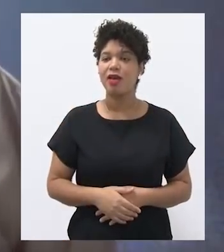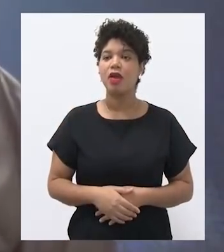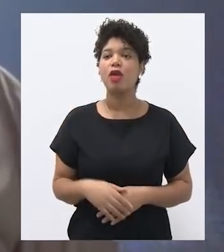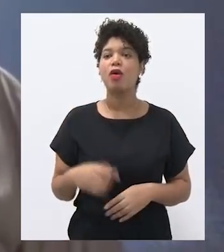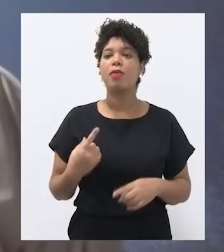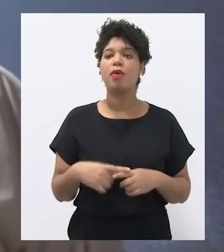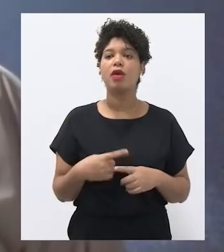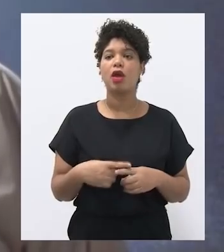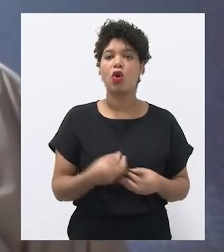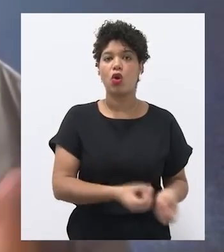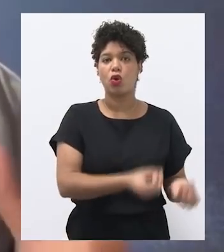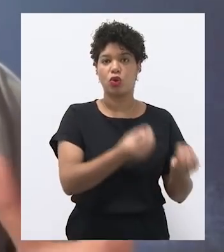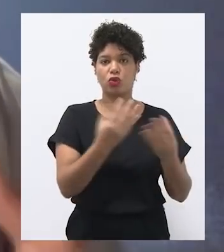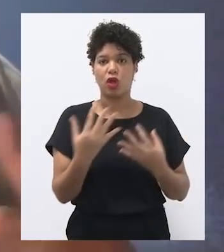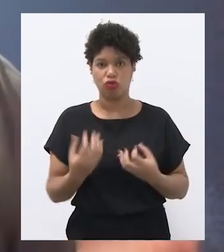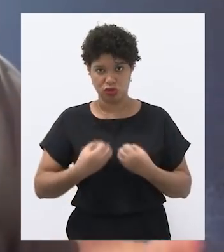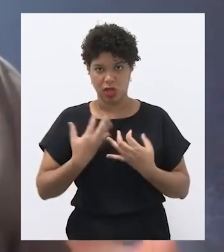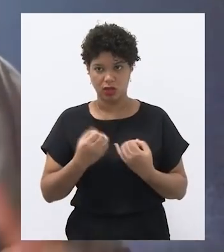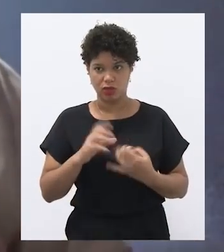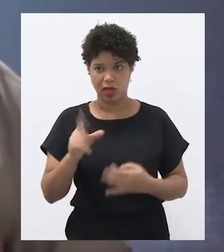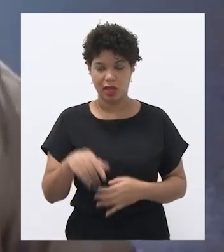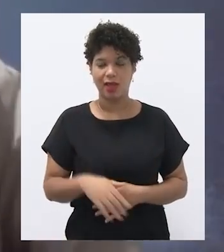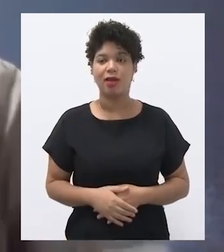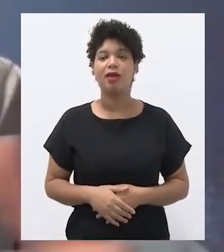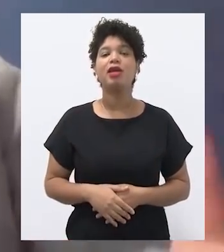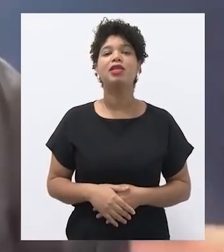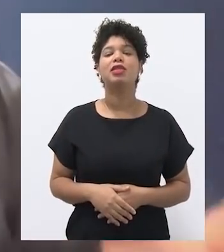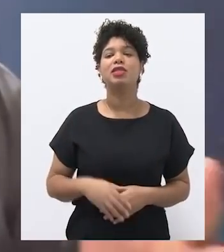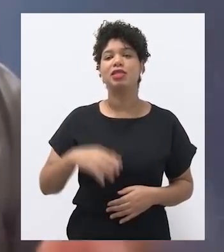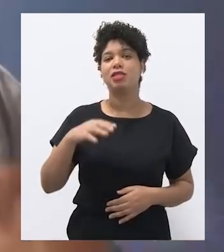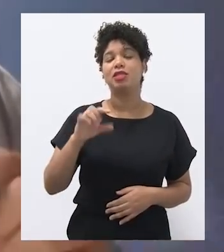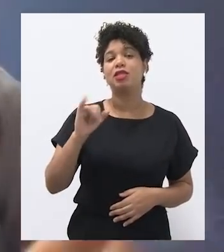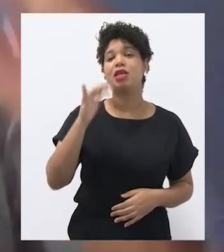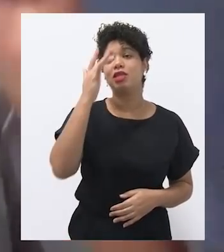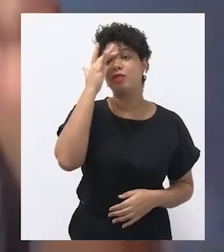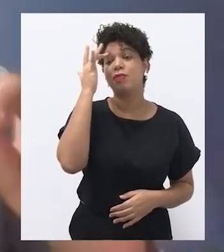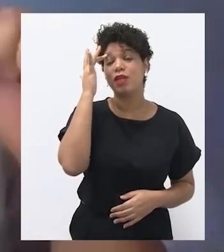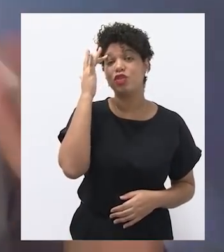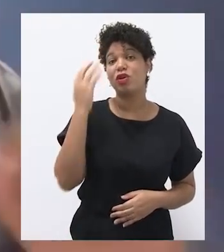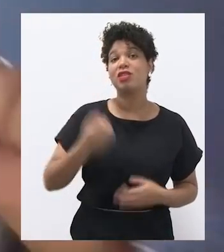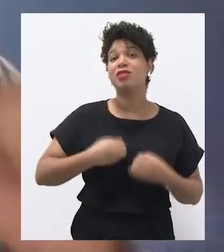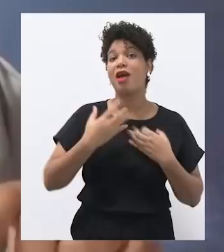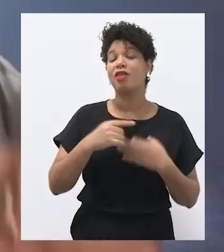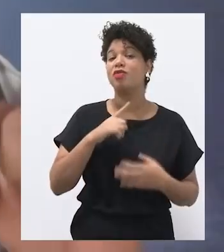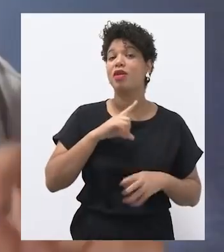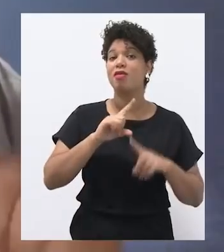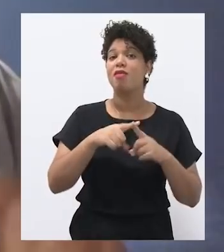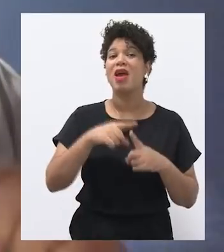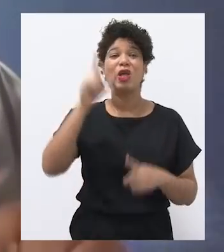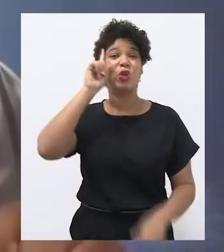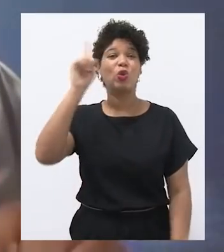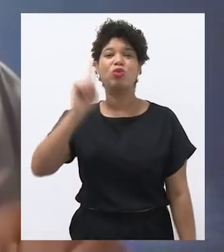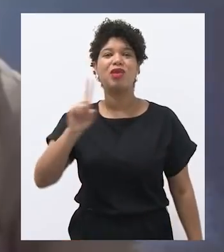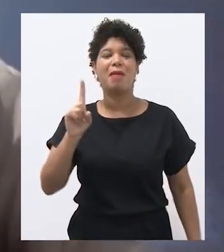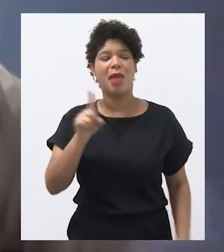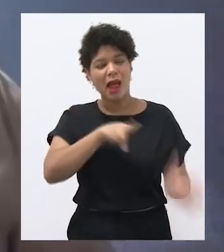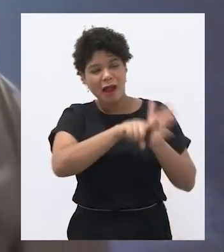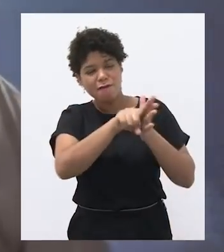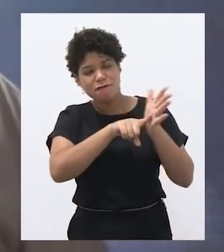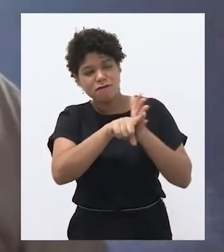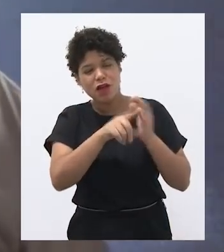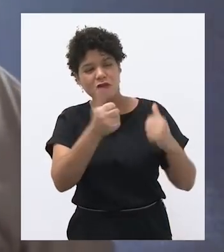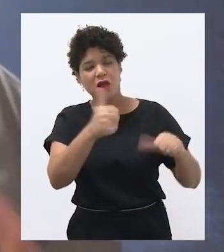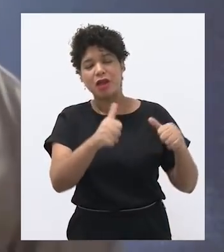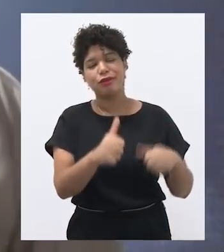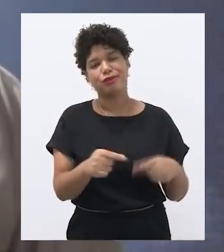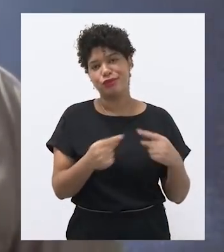não nos entregam nada. Alguém que tem muitos dados, mas não tem capacidade analítica, não tem